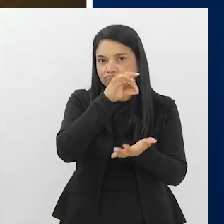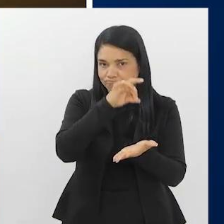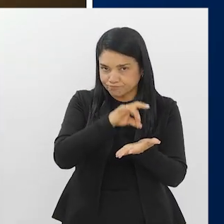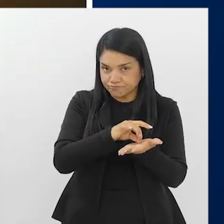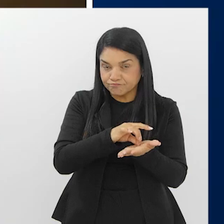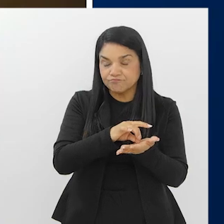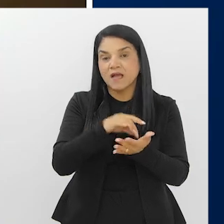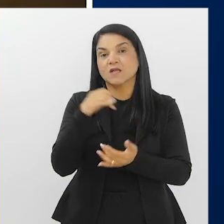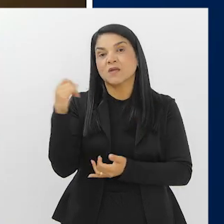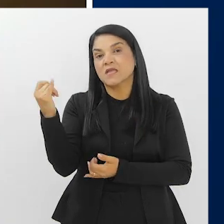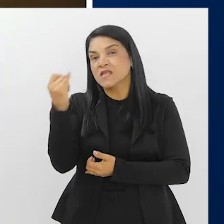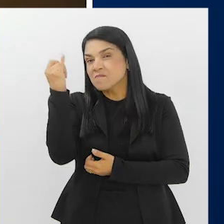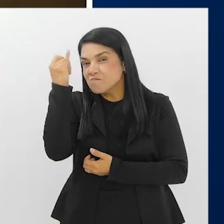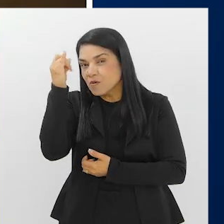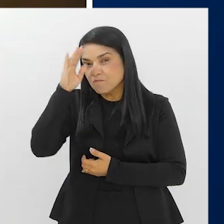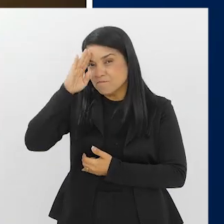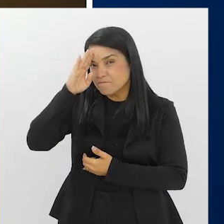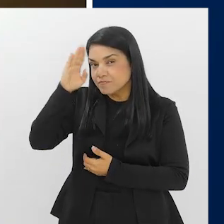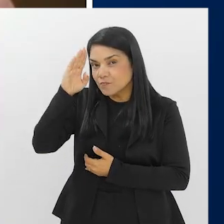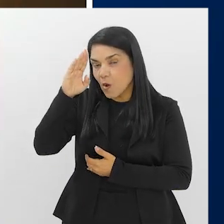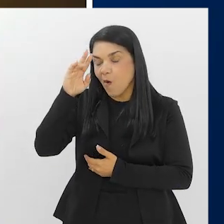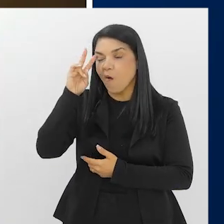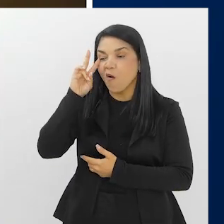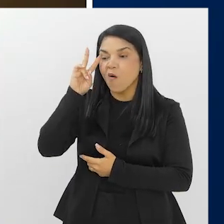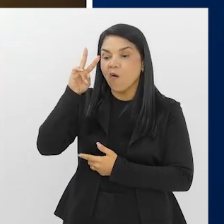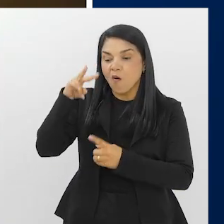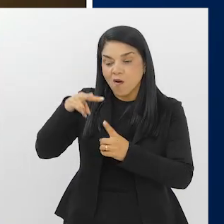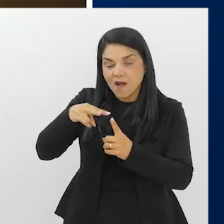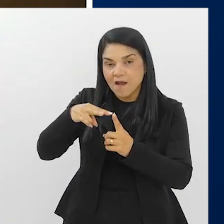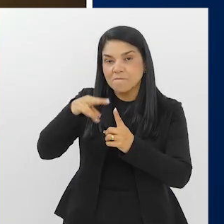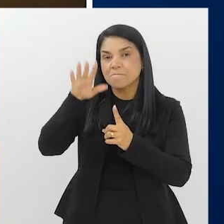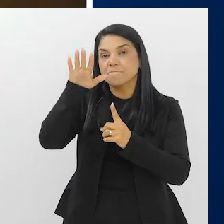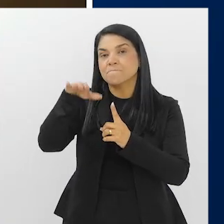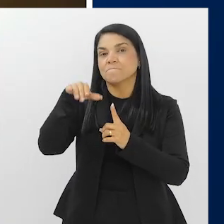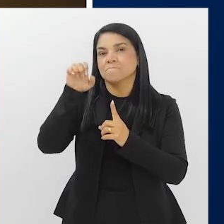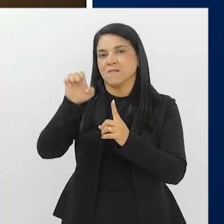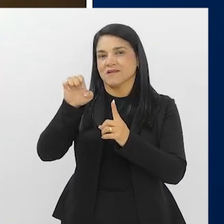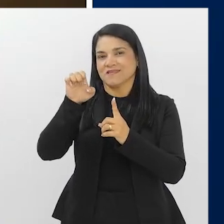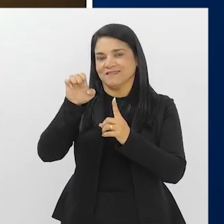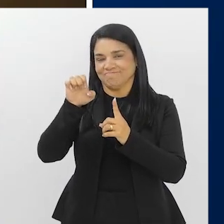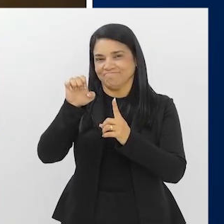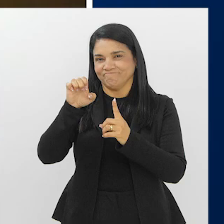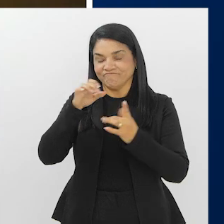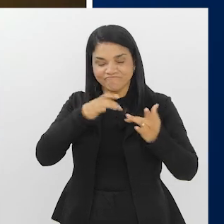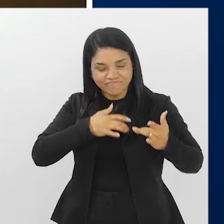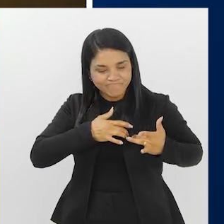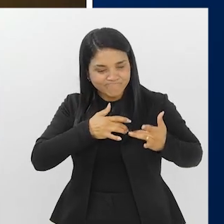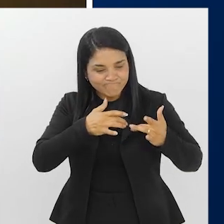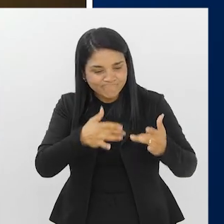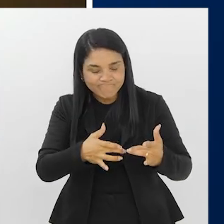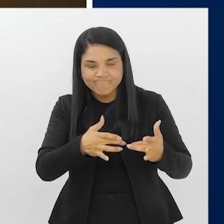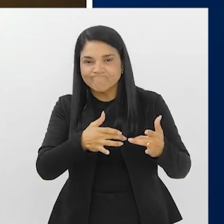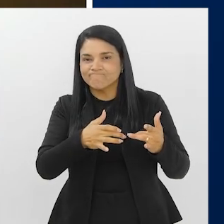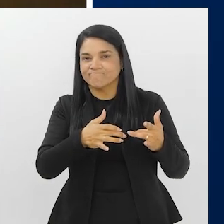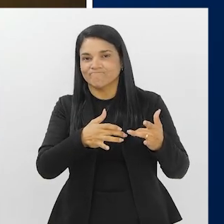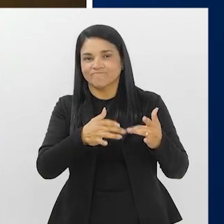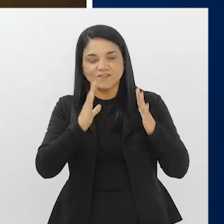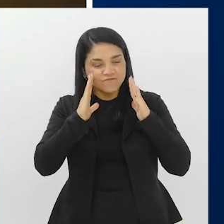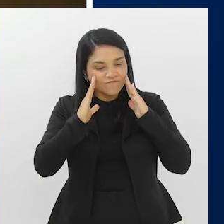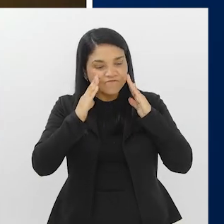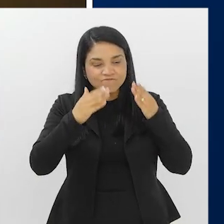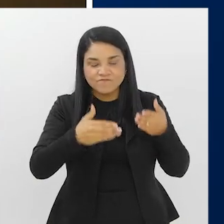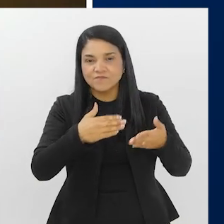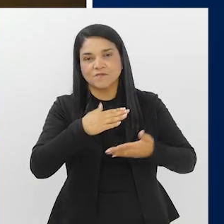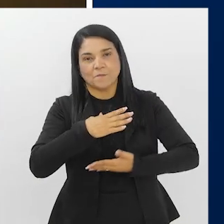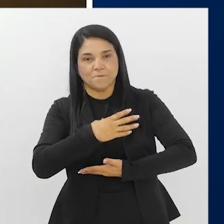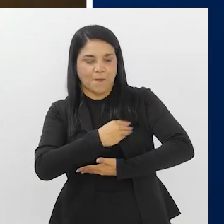o mais importante também é você ter um olhar para a mãe. É a mãe que está se doando ali o tempo todo para aquele bebê